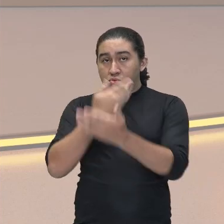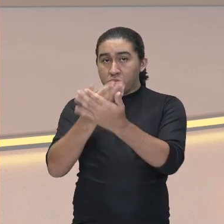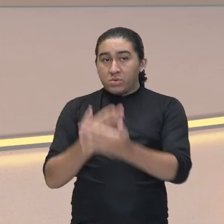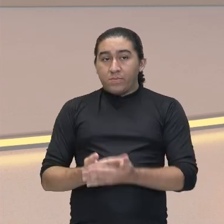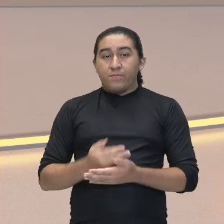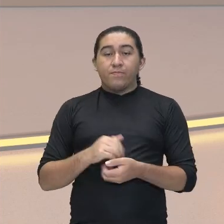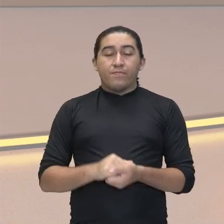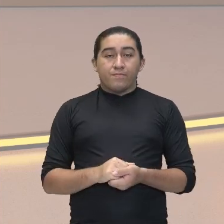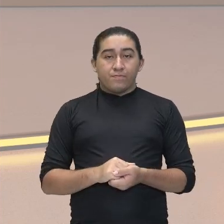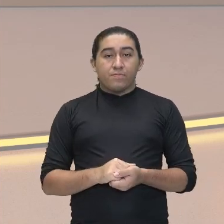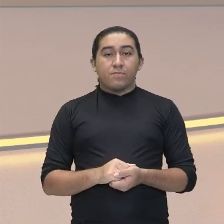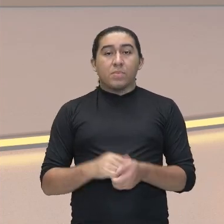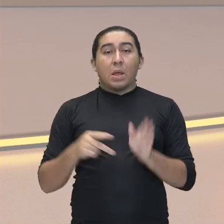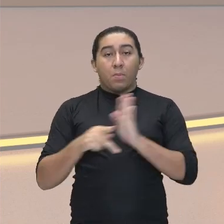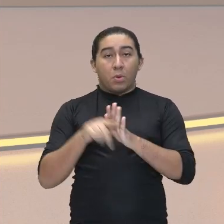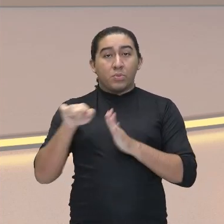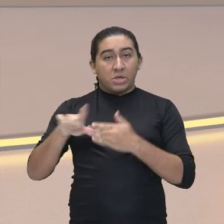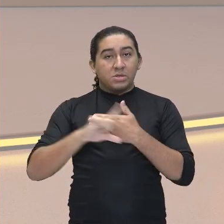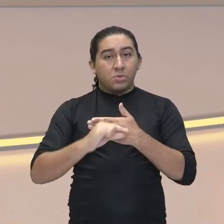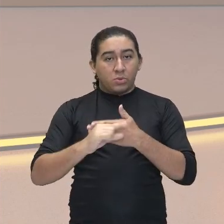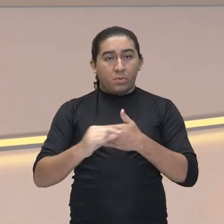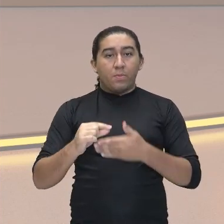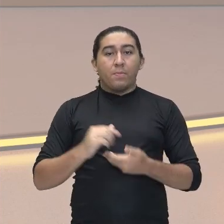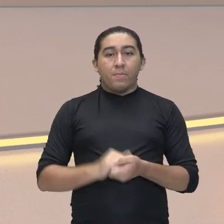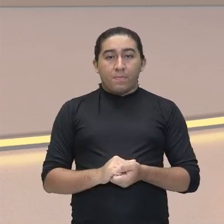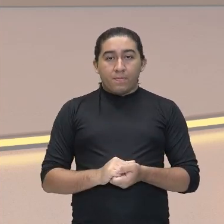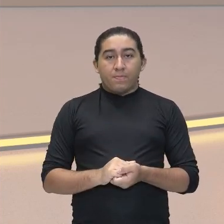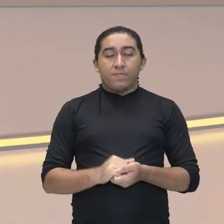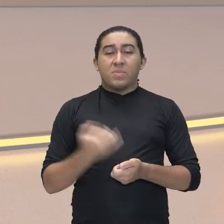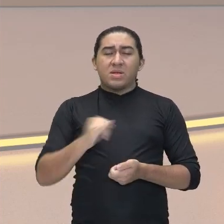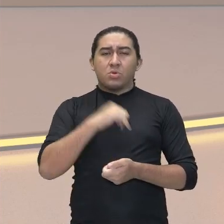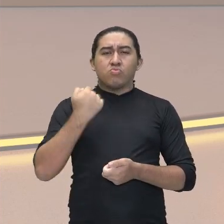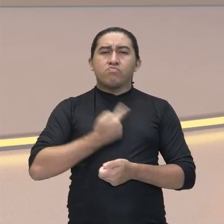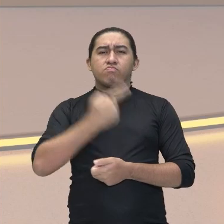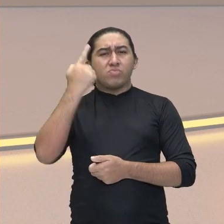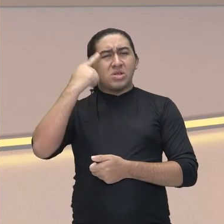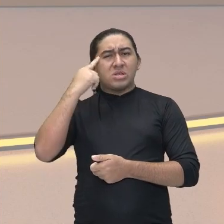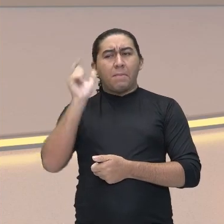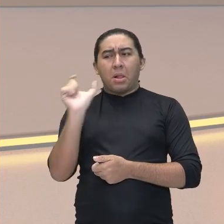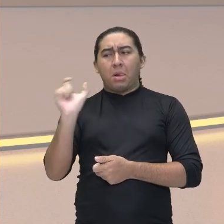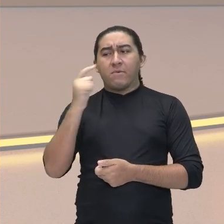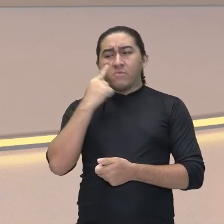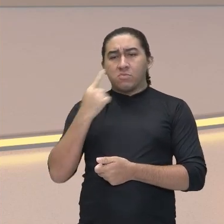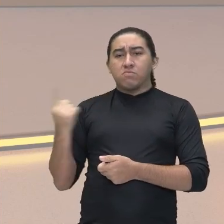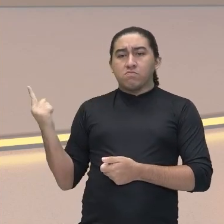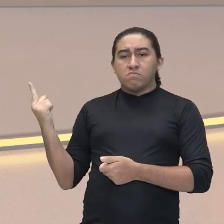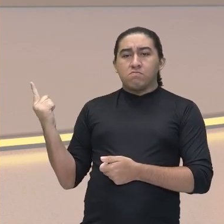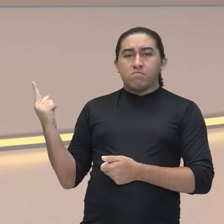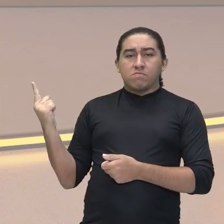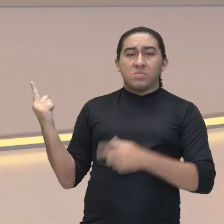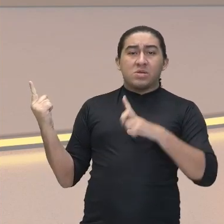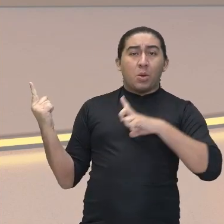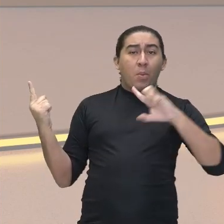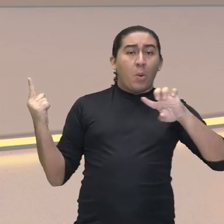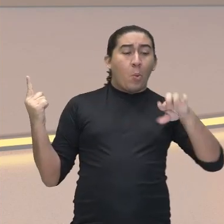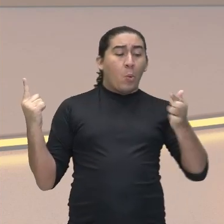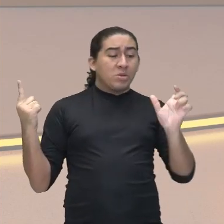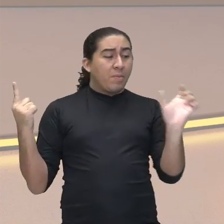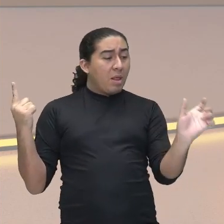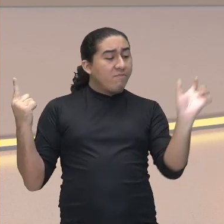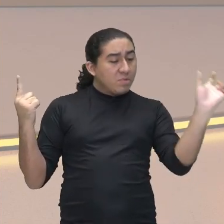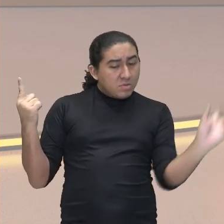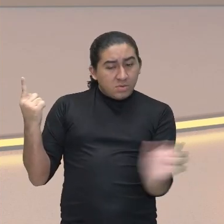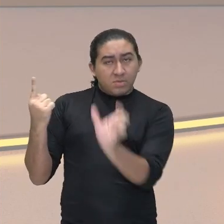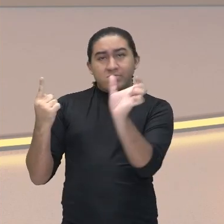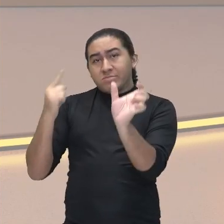tá bom? Em Aristóteles. E quando a gente fala de lógica, tem uma palavrinha que tem que vir logo na nossa